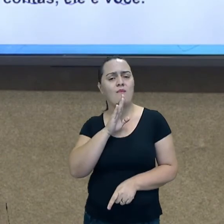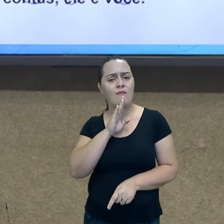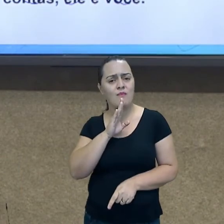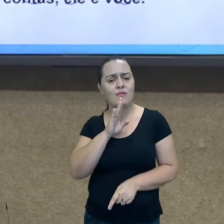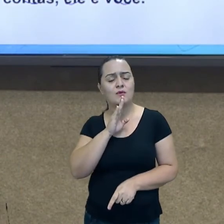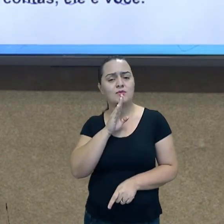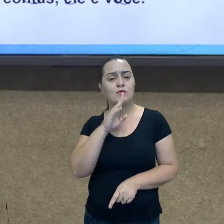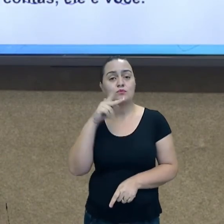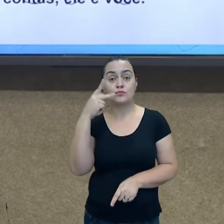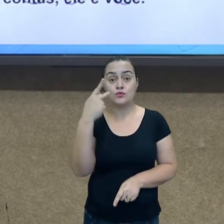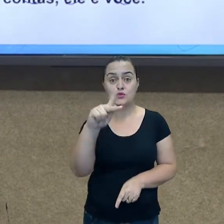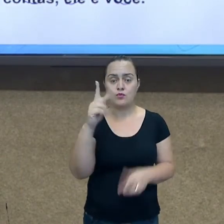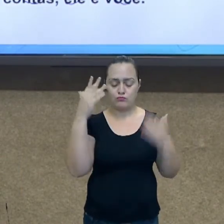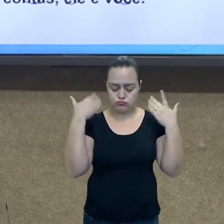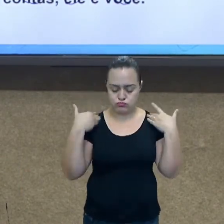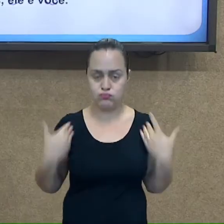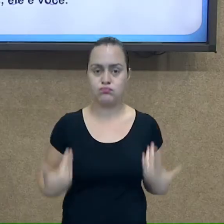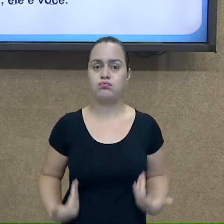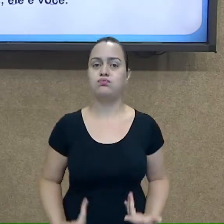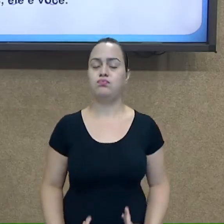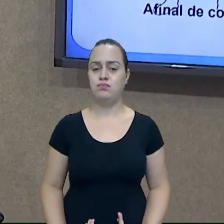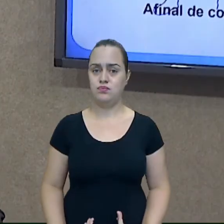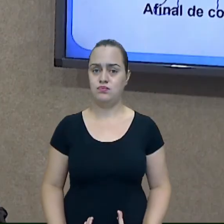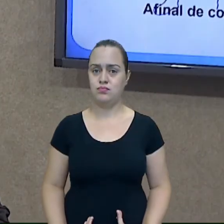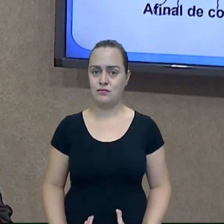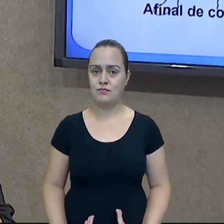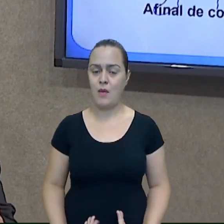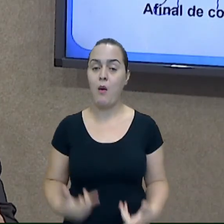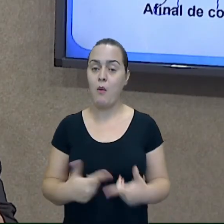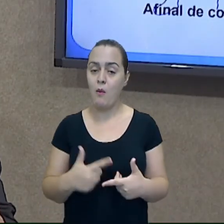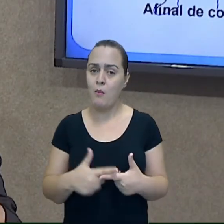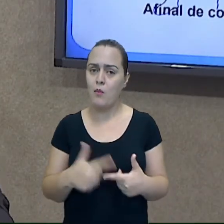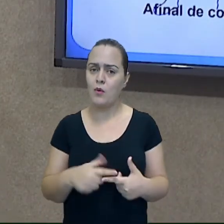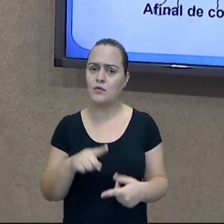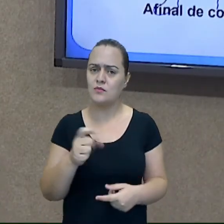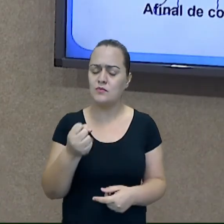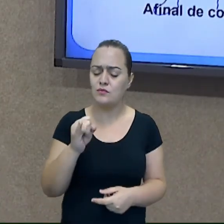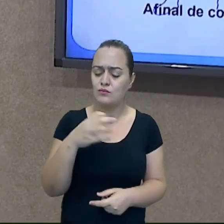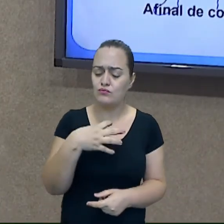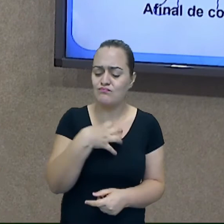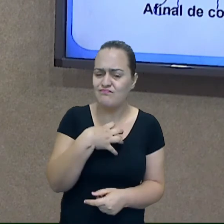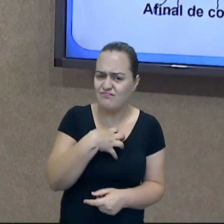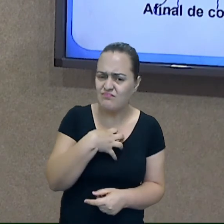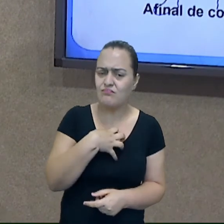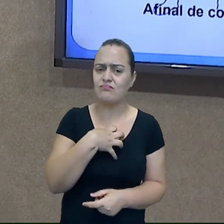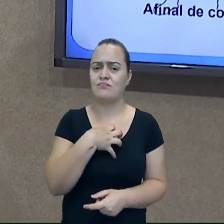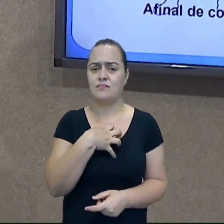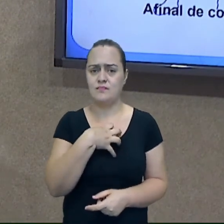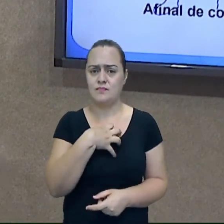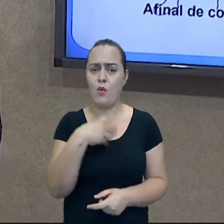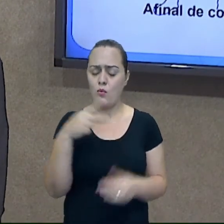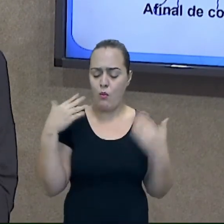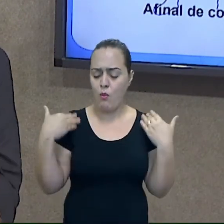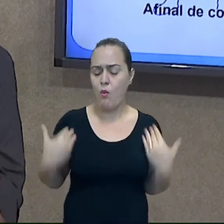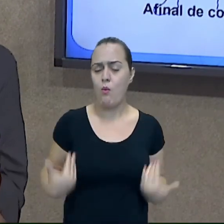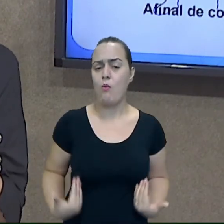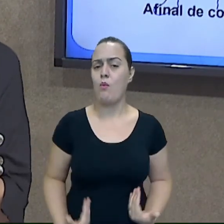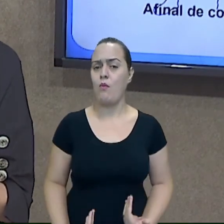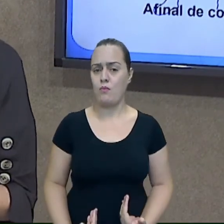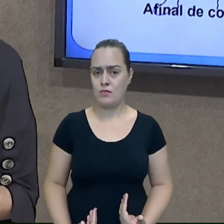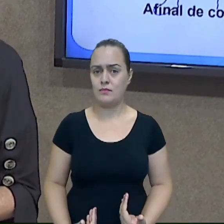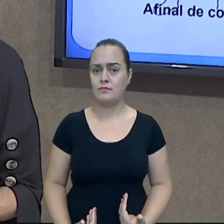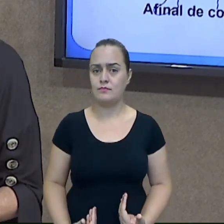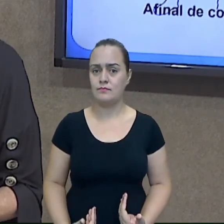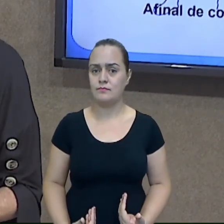conhecer o seu organismo. Ele fala com você. Então, é muito bom